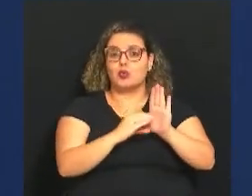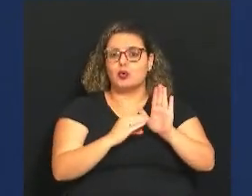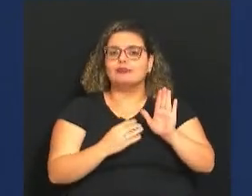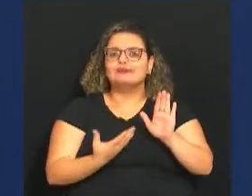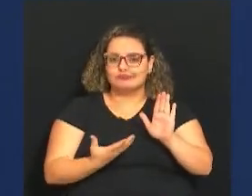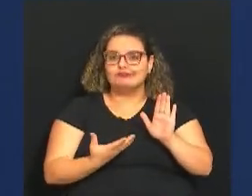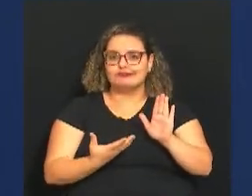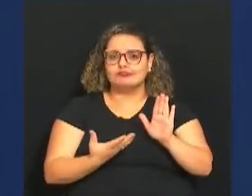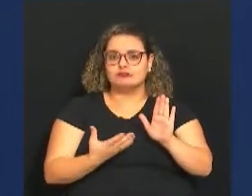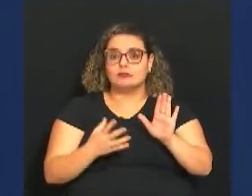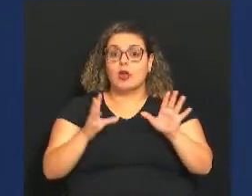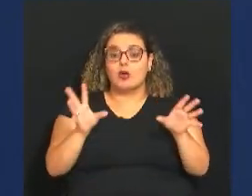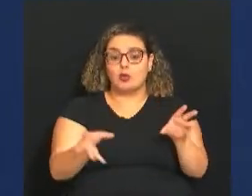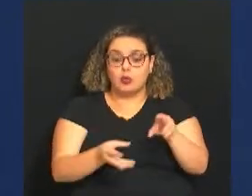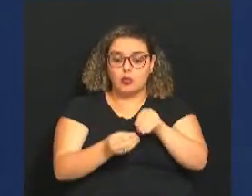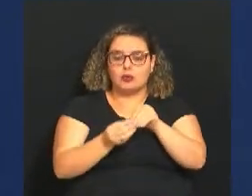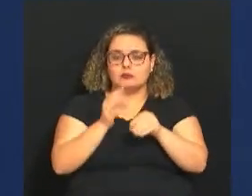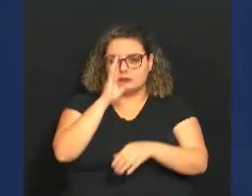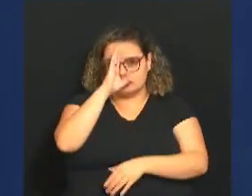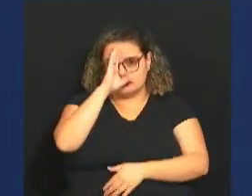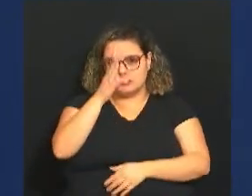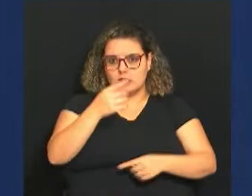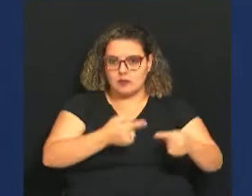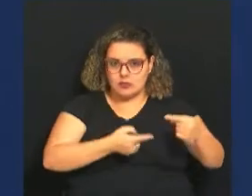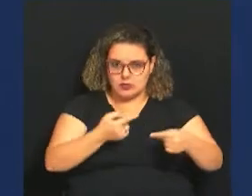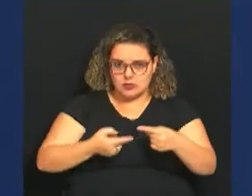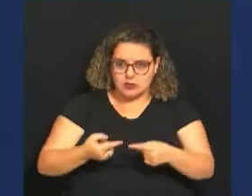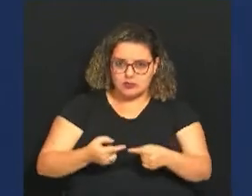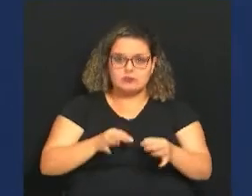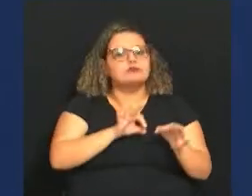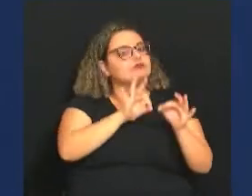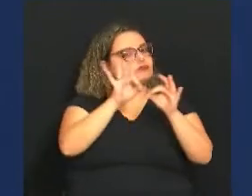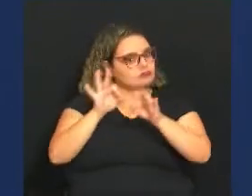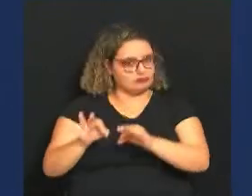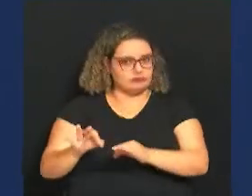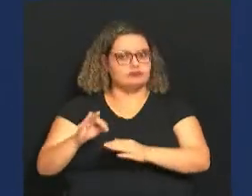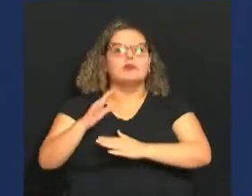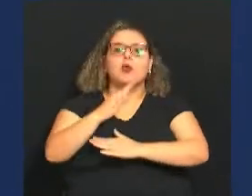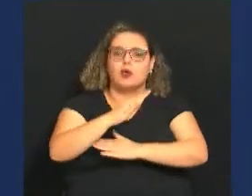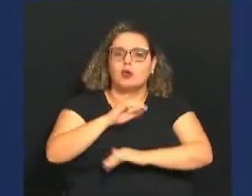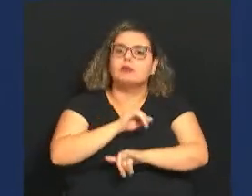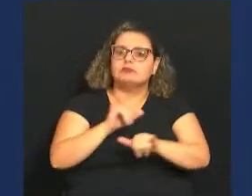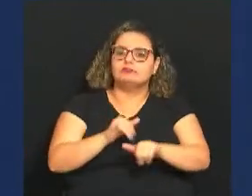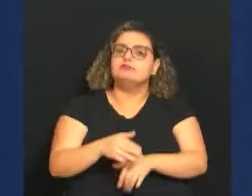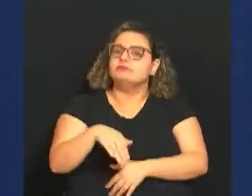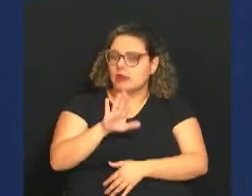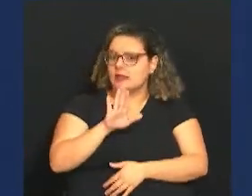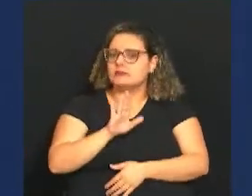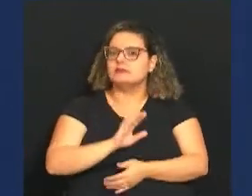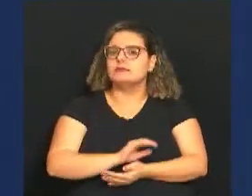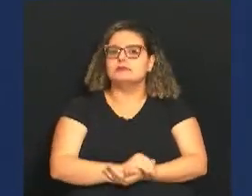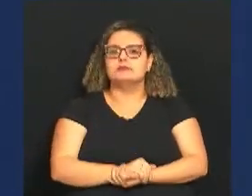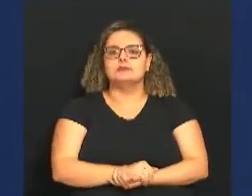e um resumo das principais discussões você confere no Câmara Notícia e mais.